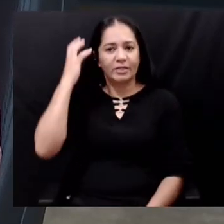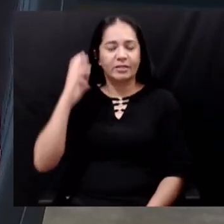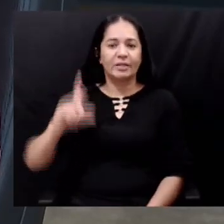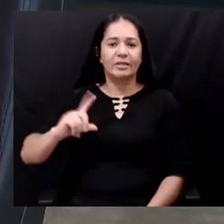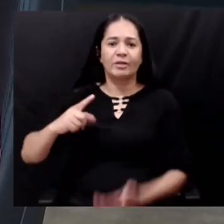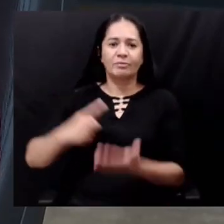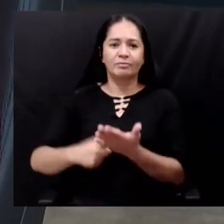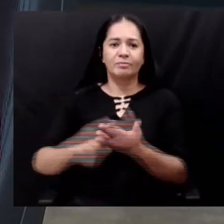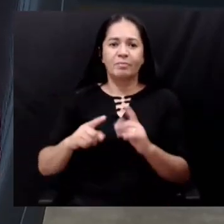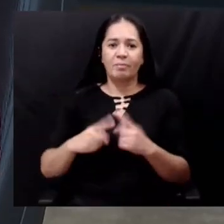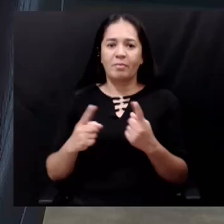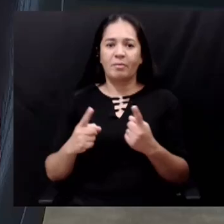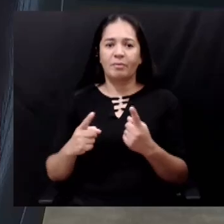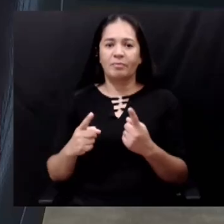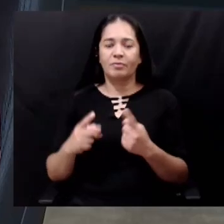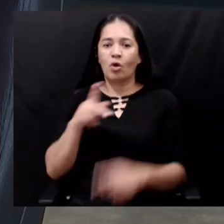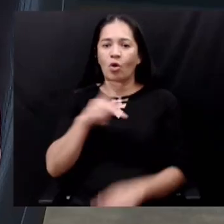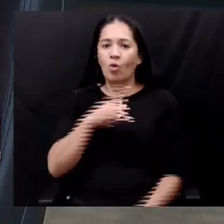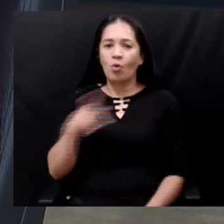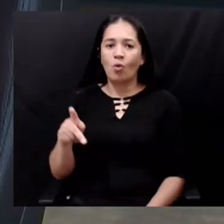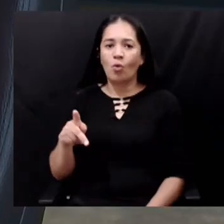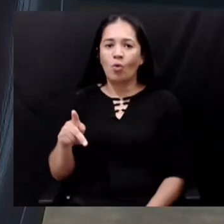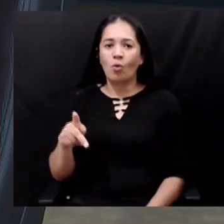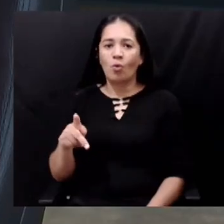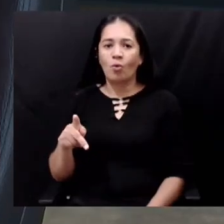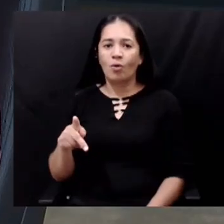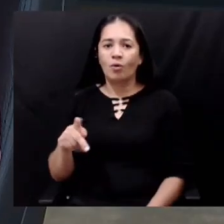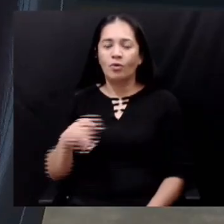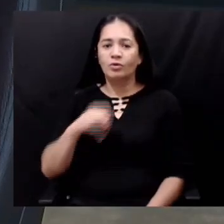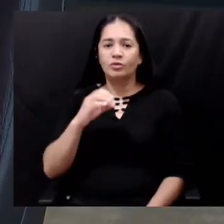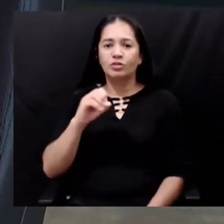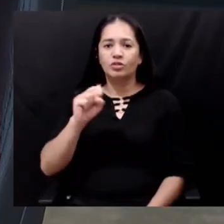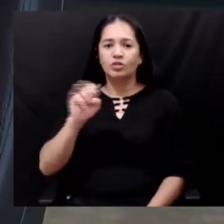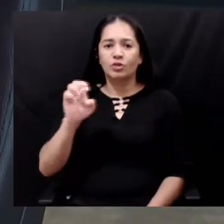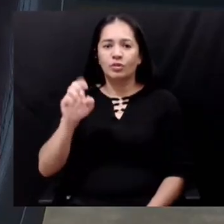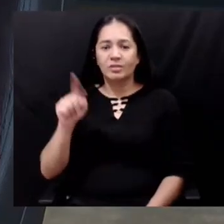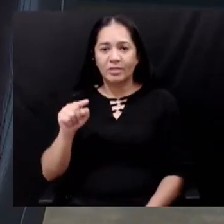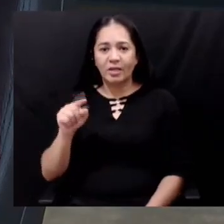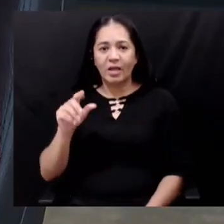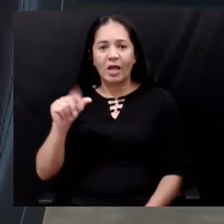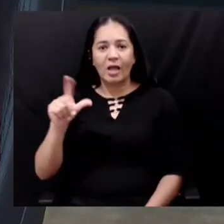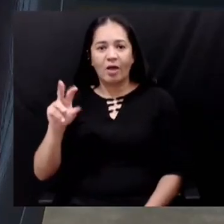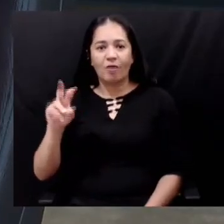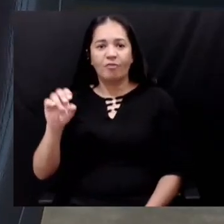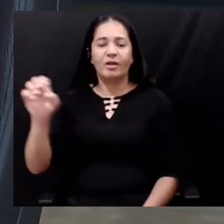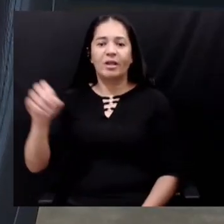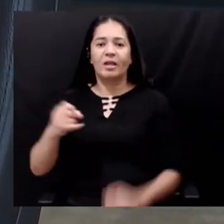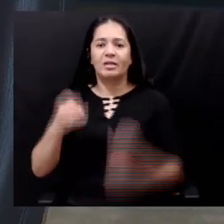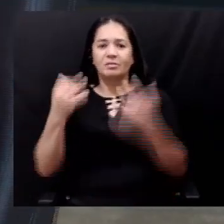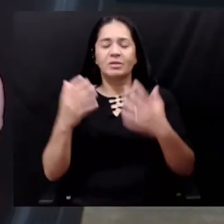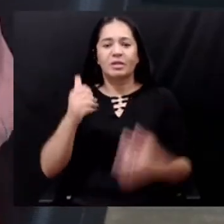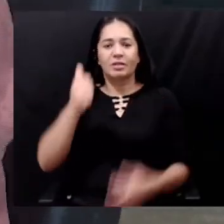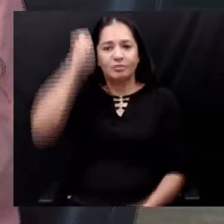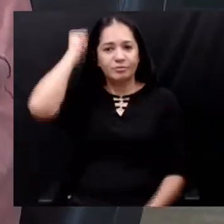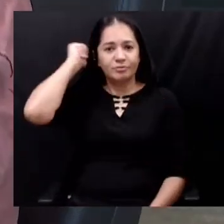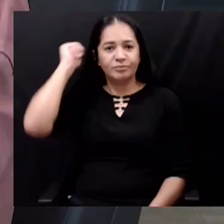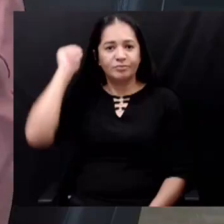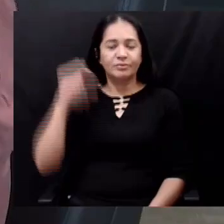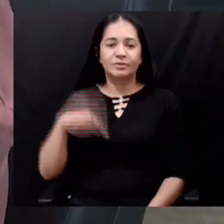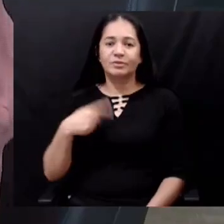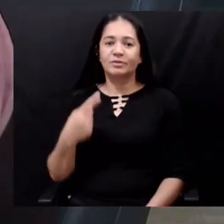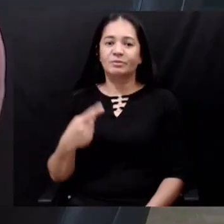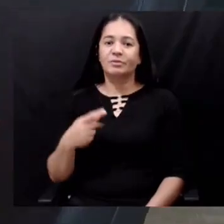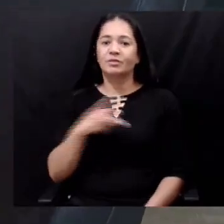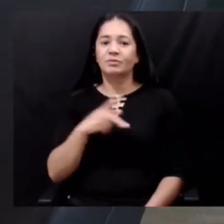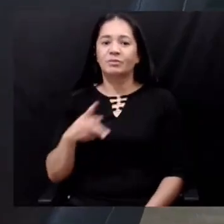o professor José Alves, da Conveste, vai lá falar sobre o vestibular. Depois uma aula com uma professora sobre Machado